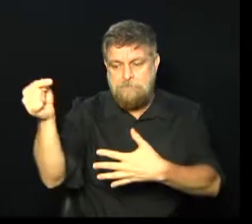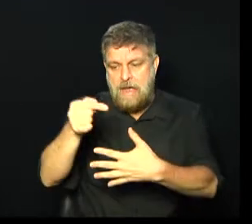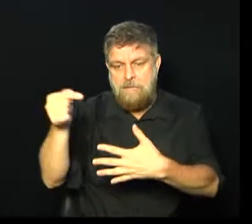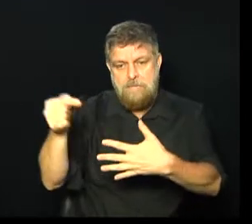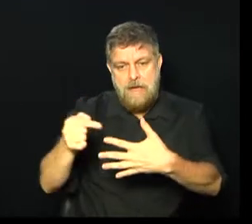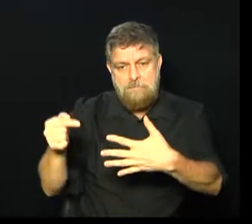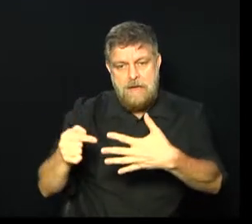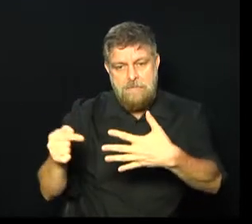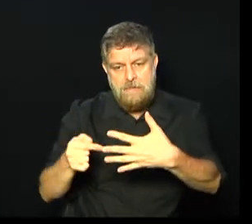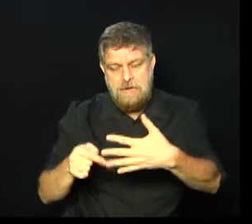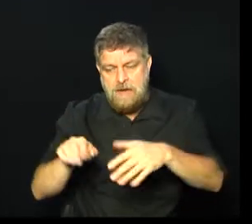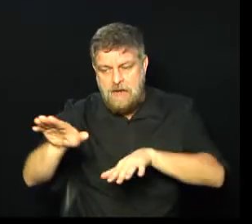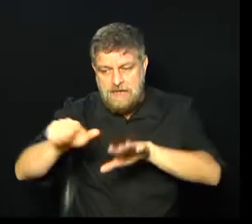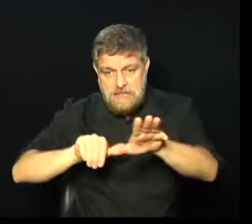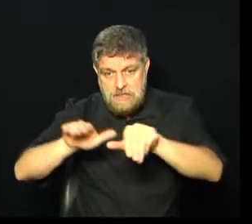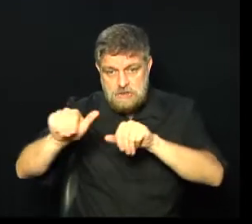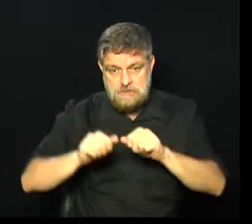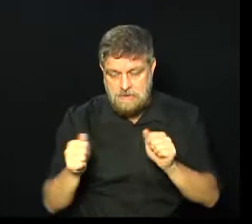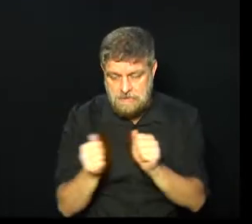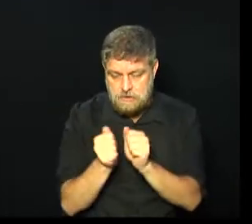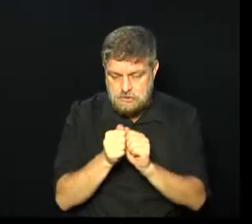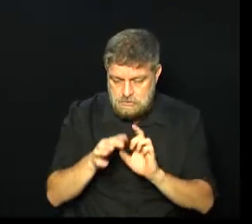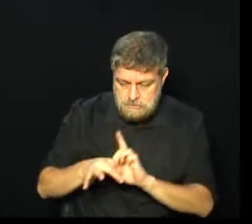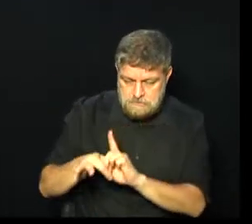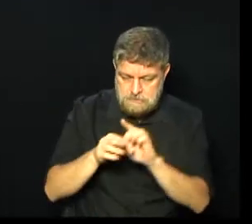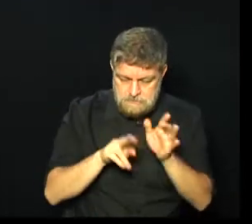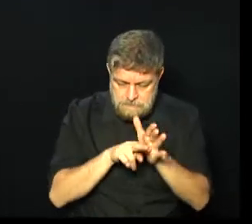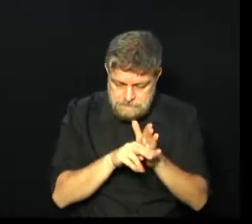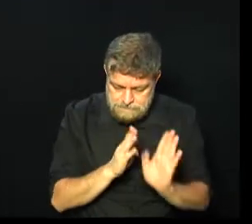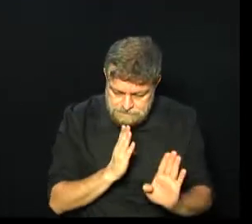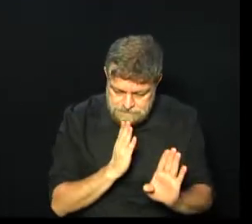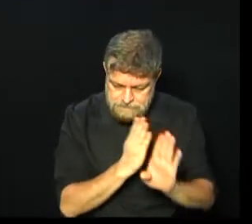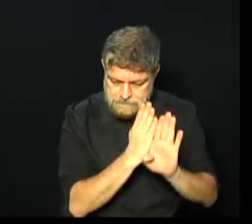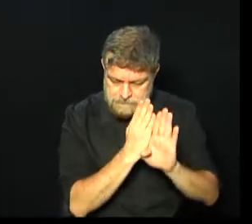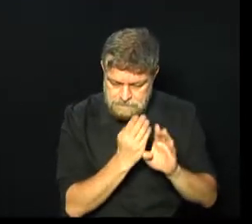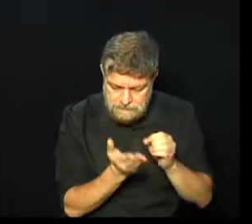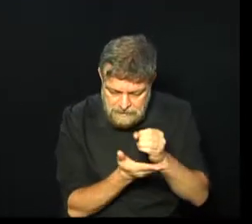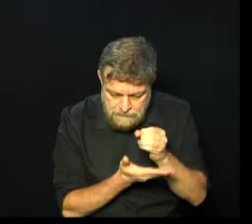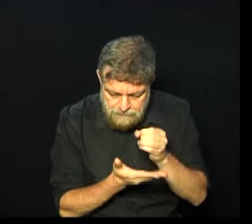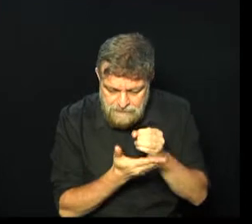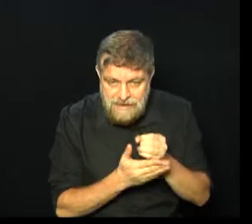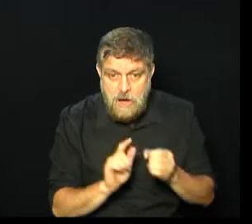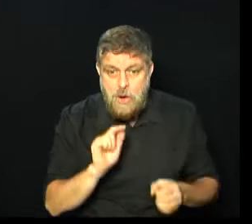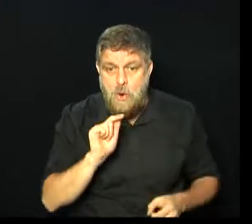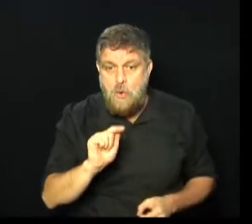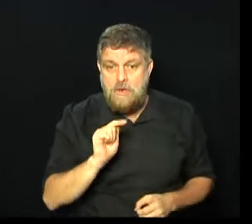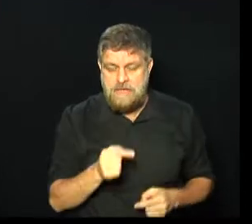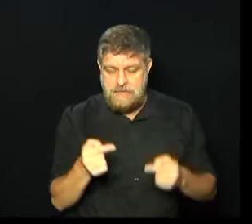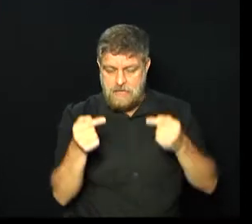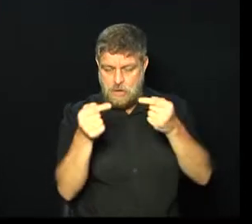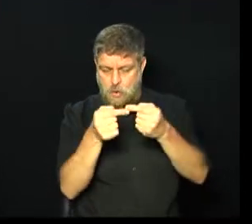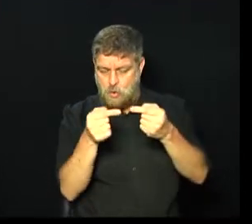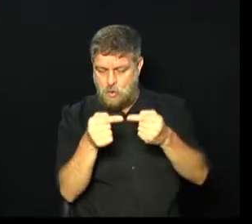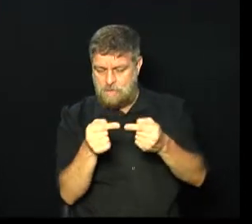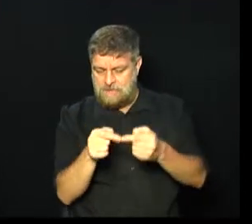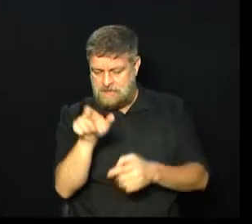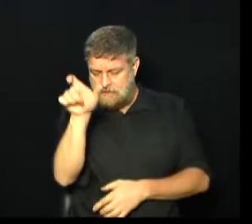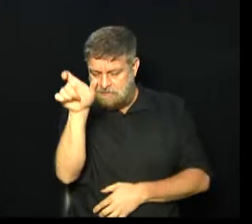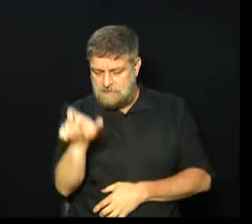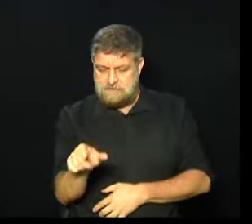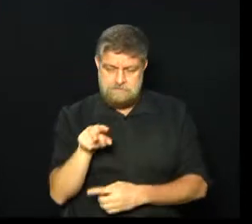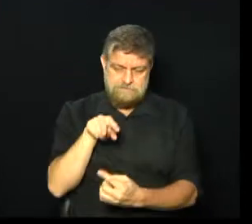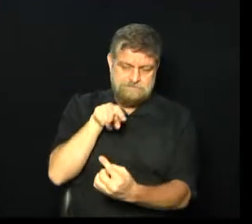precisa chamar para o seu lado para fazer diagnósticos precoces, o que faz sentido para aquele indivíduo que ele está vendo,